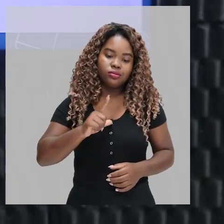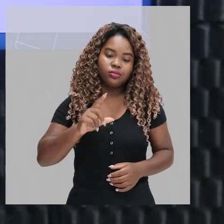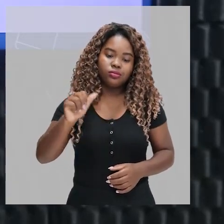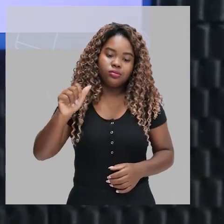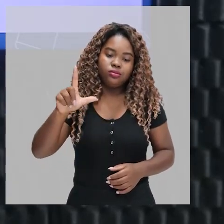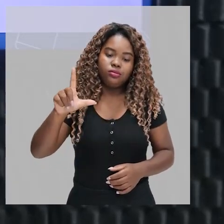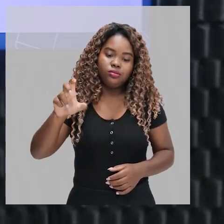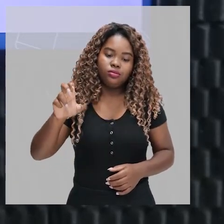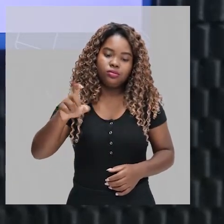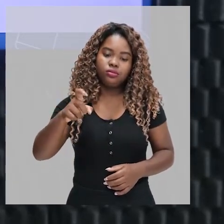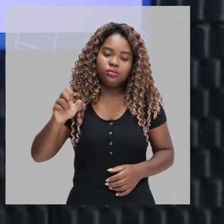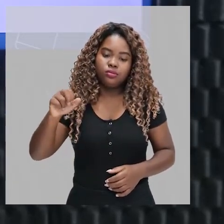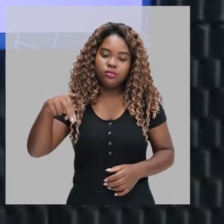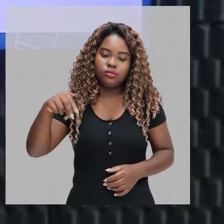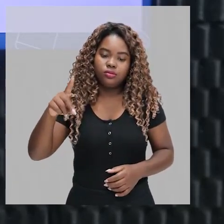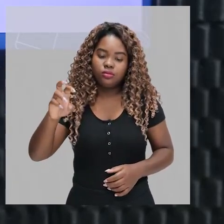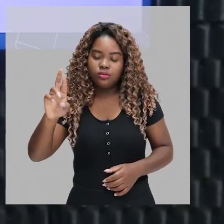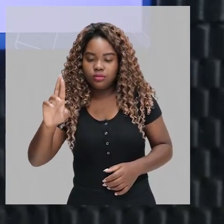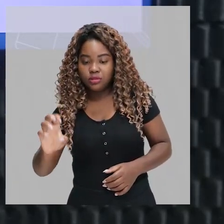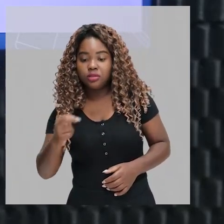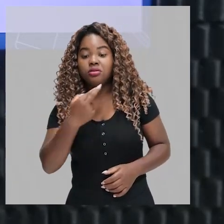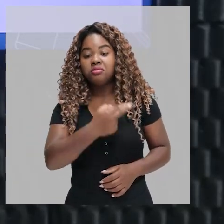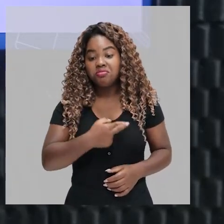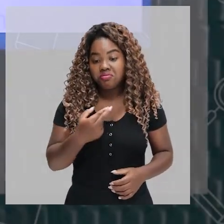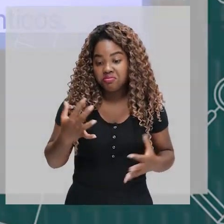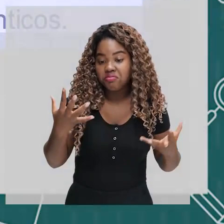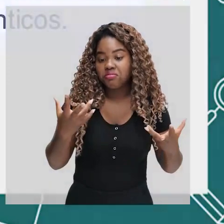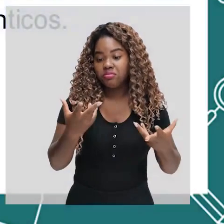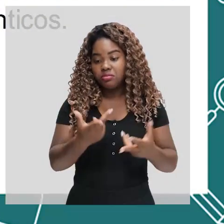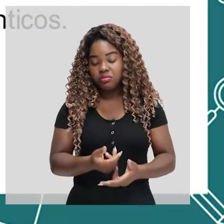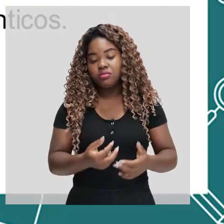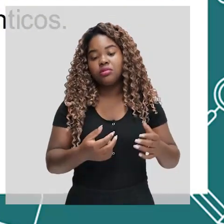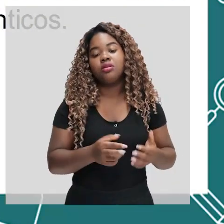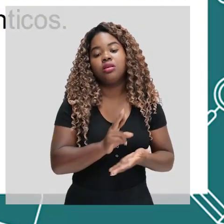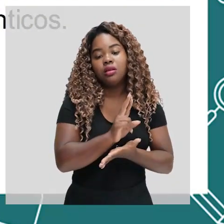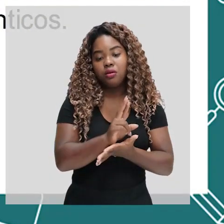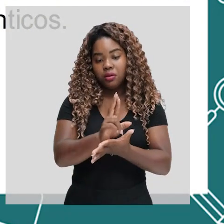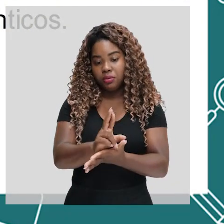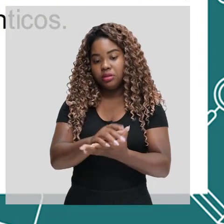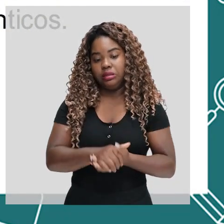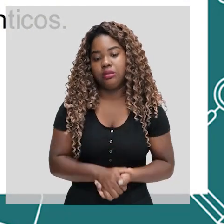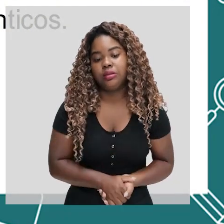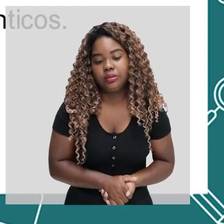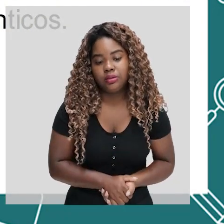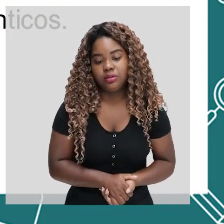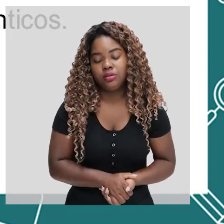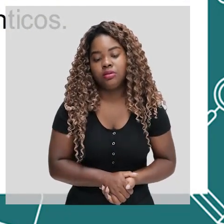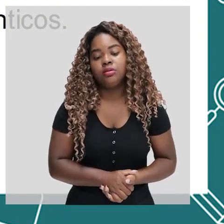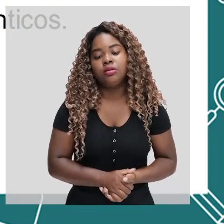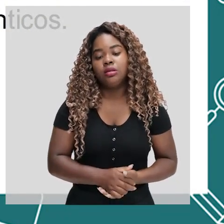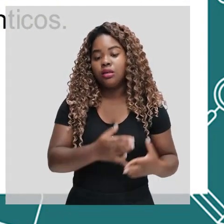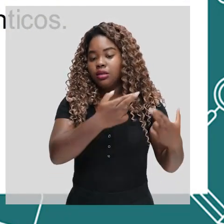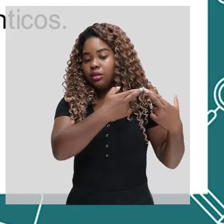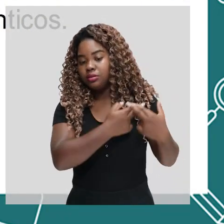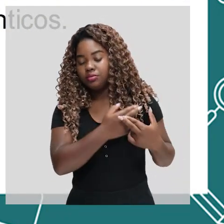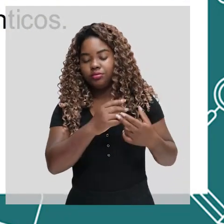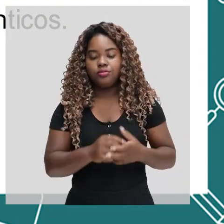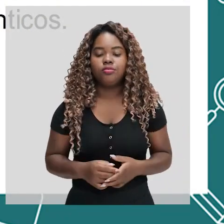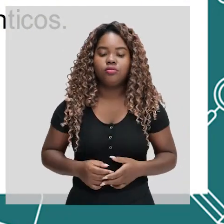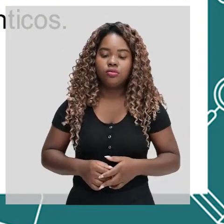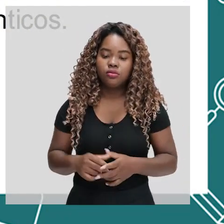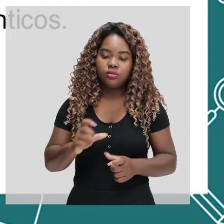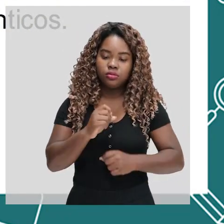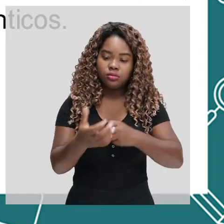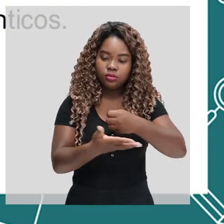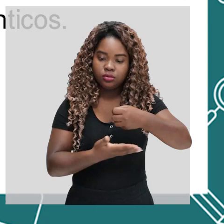Herculano é o romântico por excelência ele é o representante dessa geração ele é responsável por consolidar